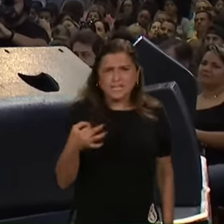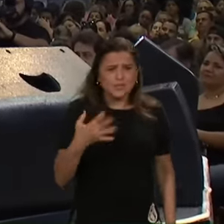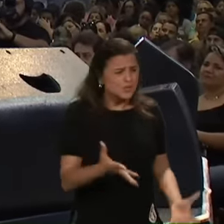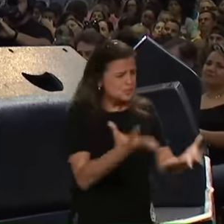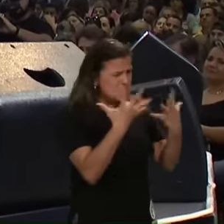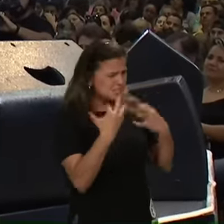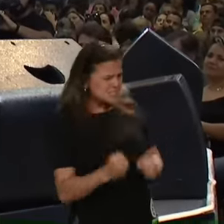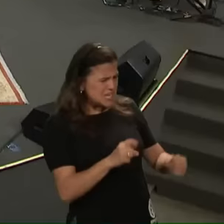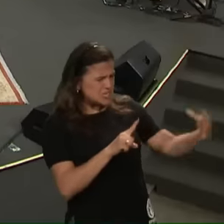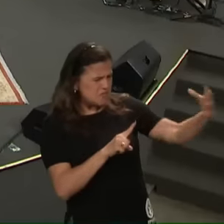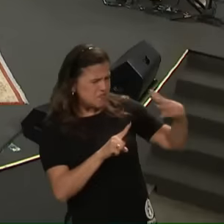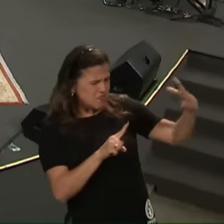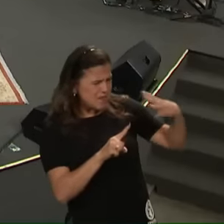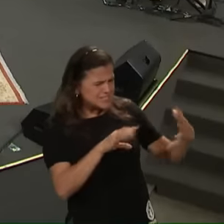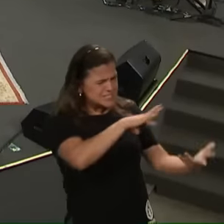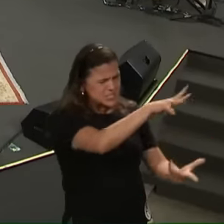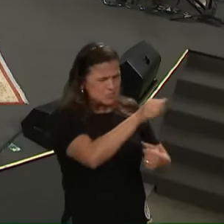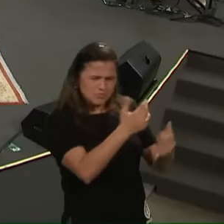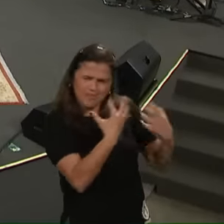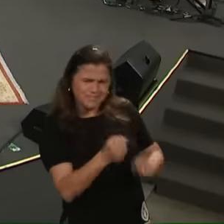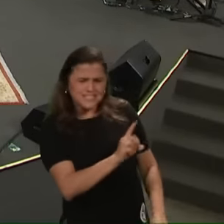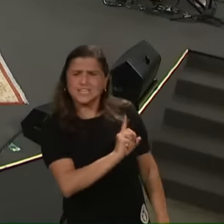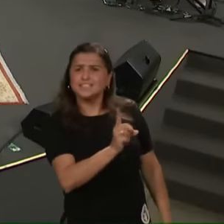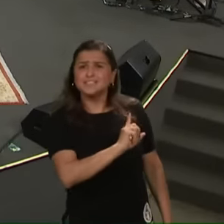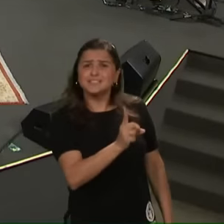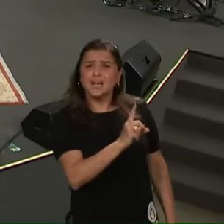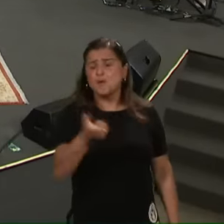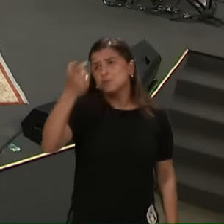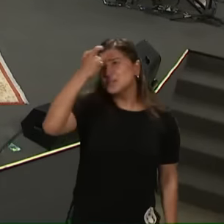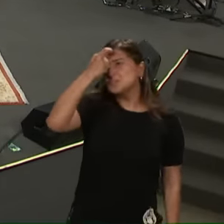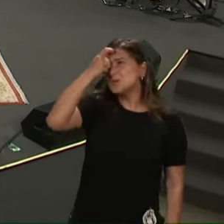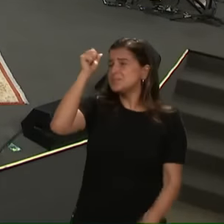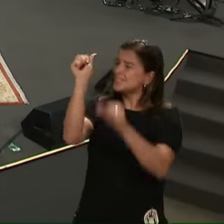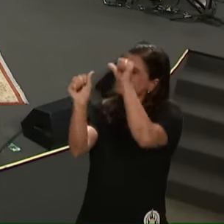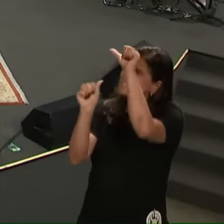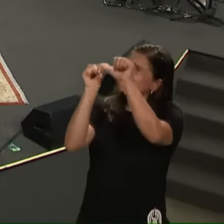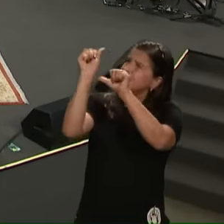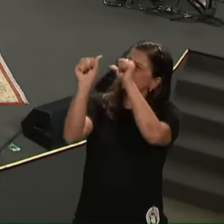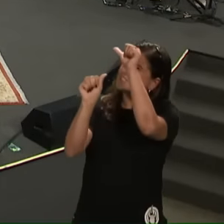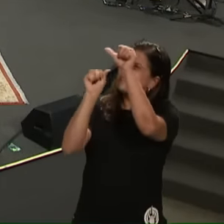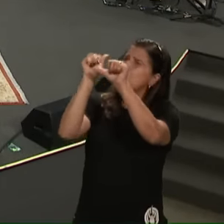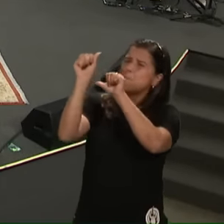século, mas transformai-vos pela renovação da vossa mente, para que